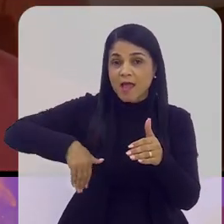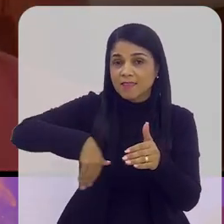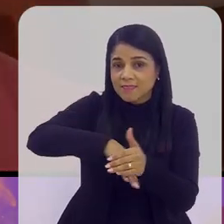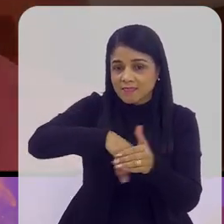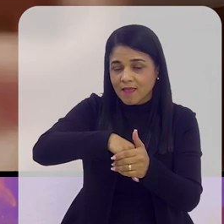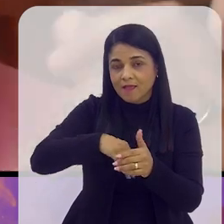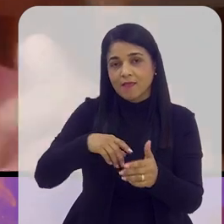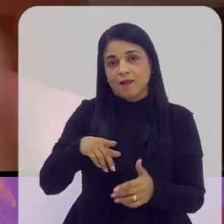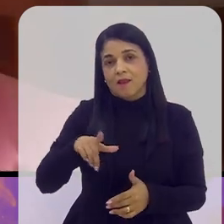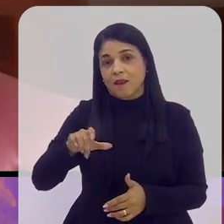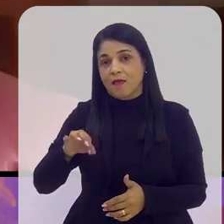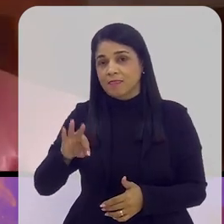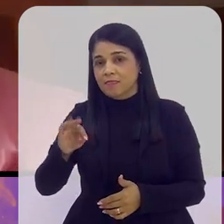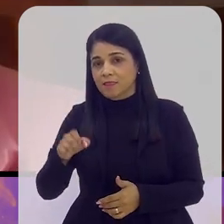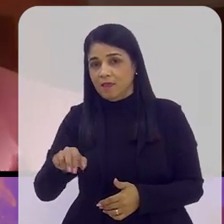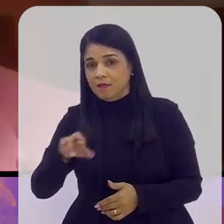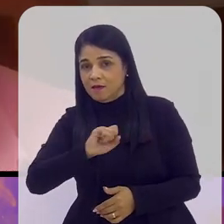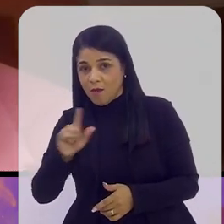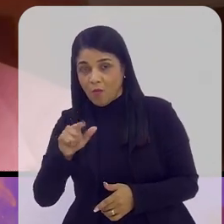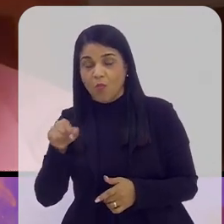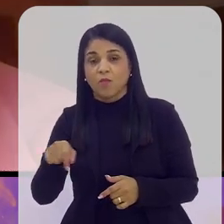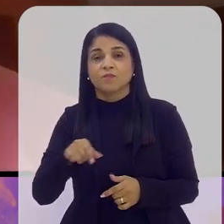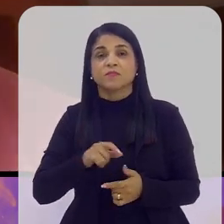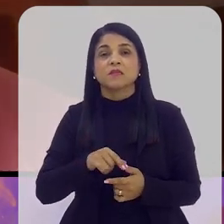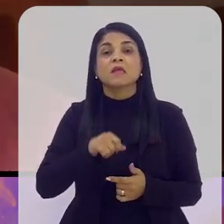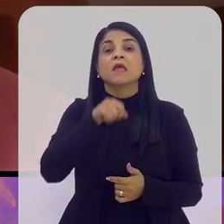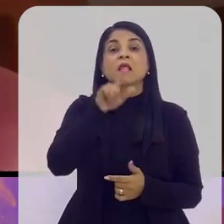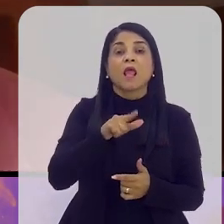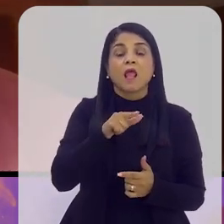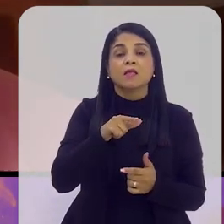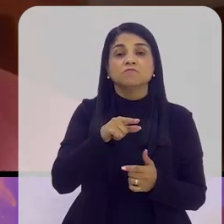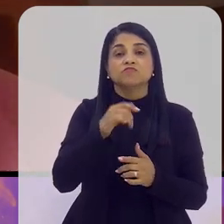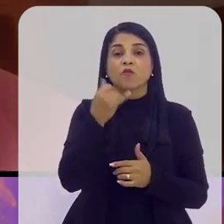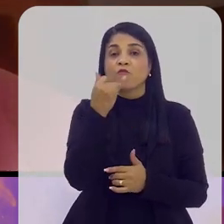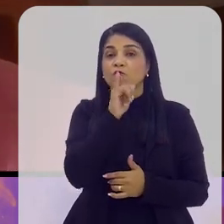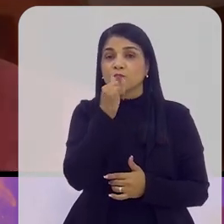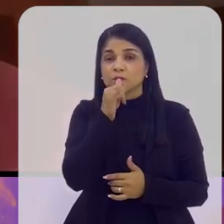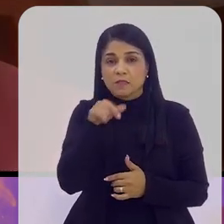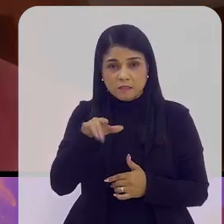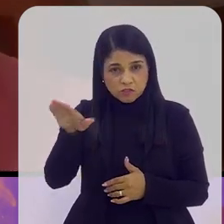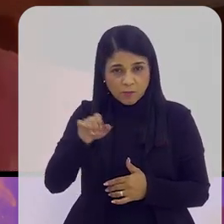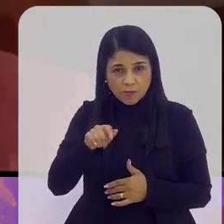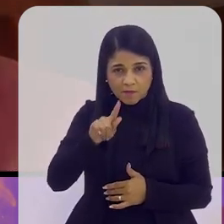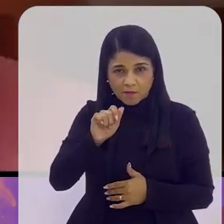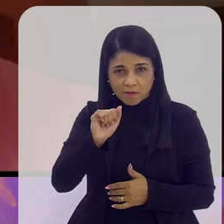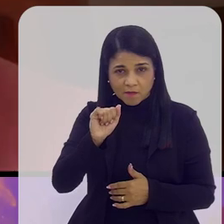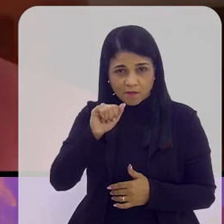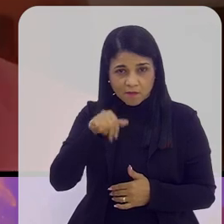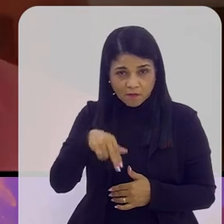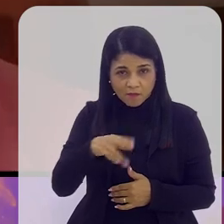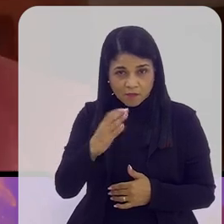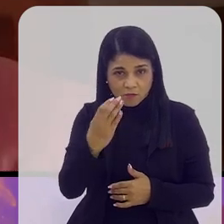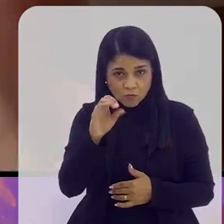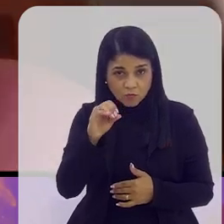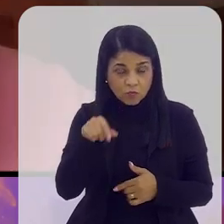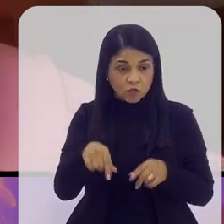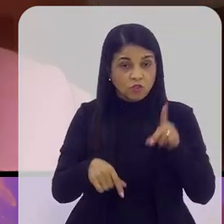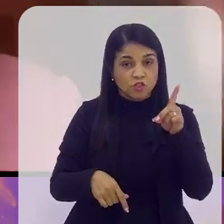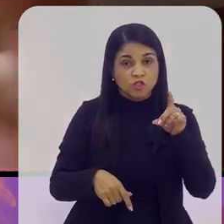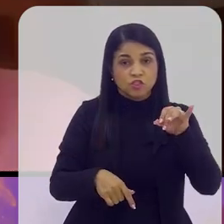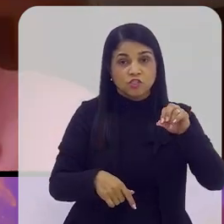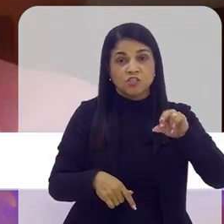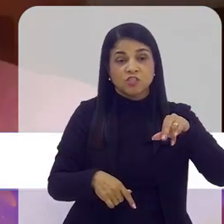de ataque, jogadores de lado de campo. Quem mais está lá em cima na tabela de classificação? O Fluminense vai chamar o Ganso? O